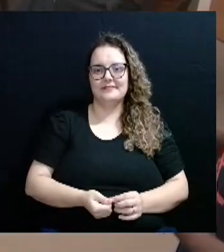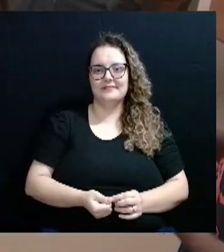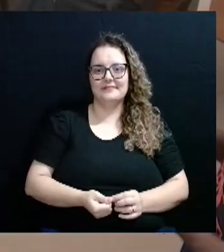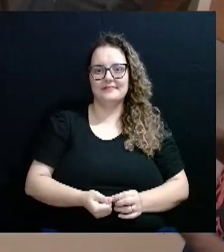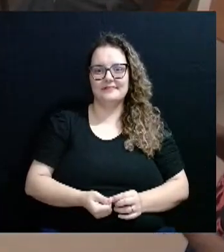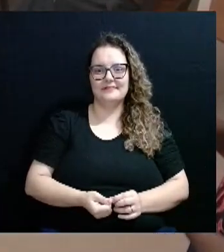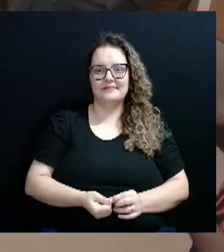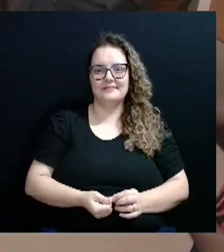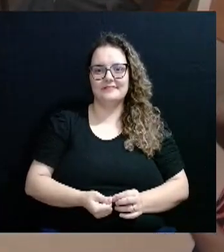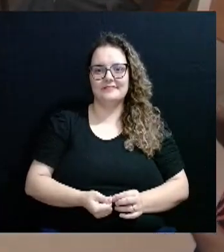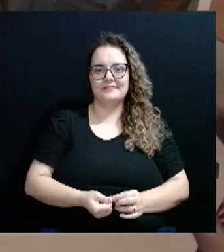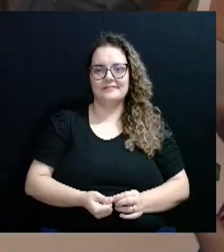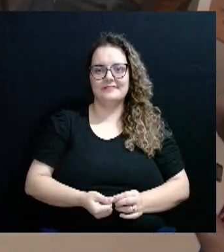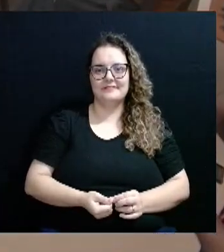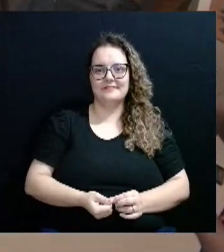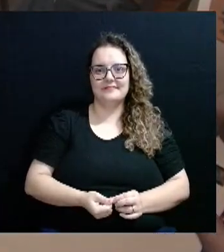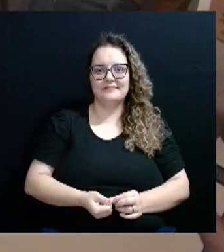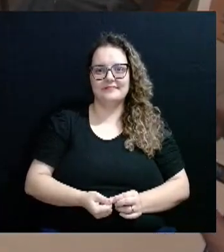Você é louco.